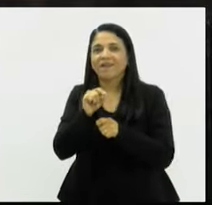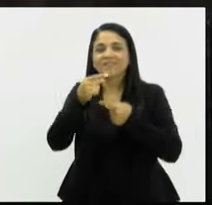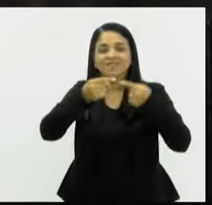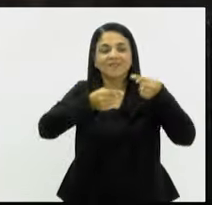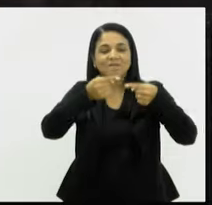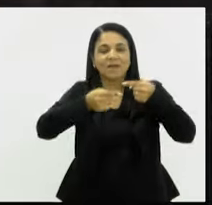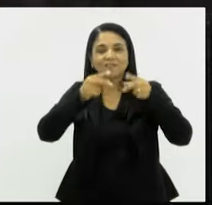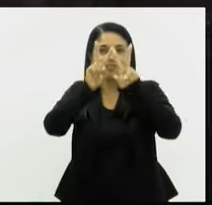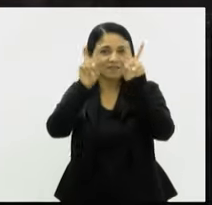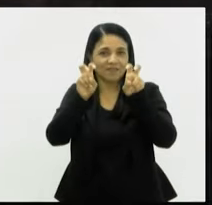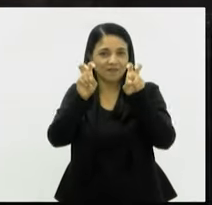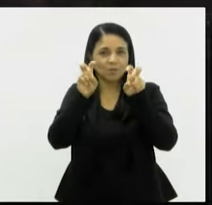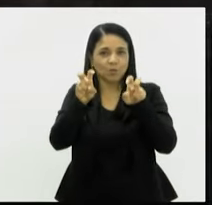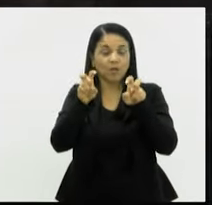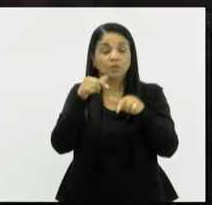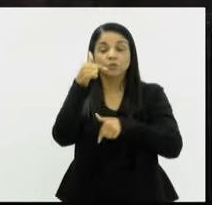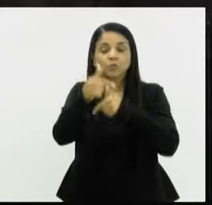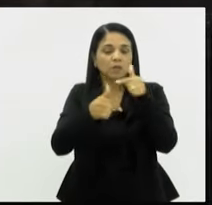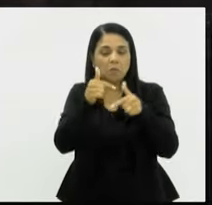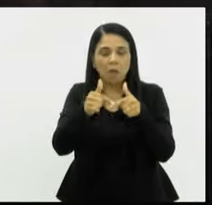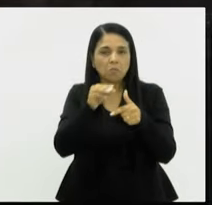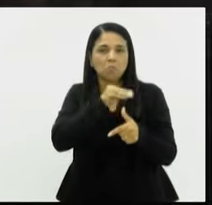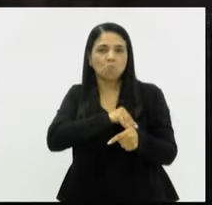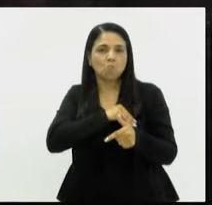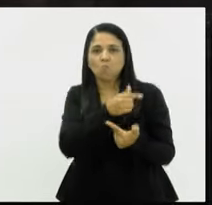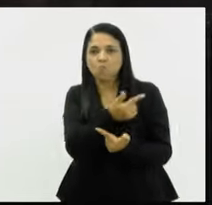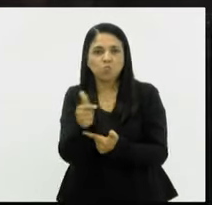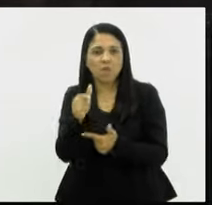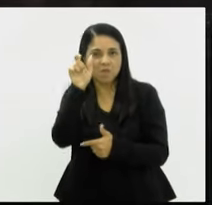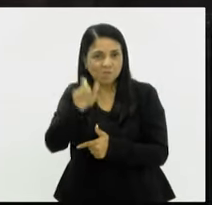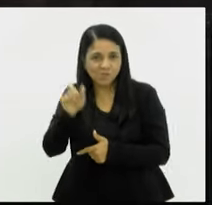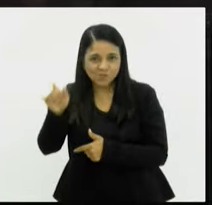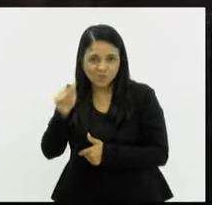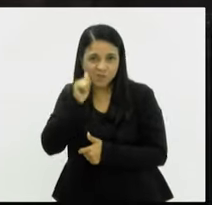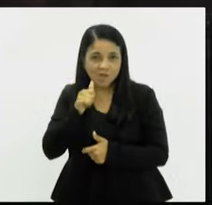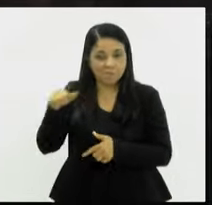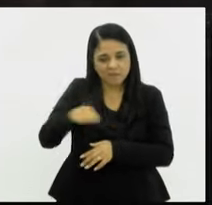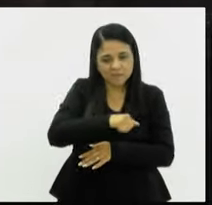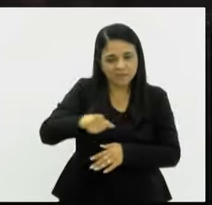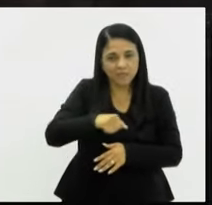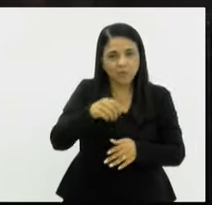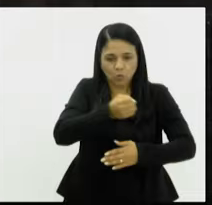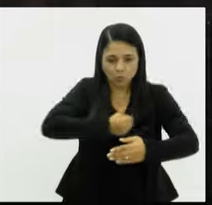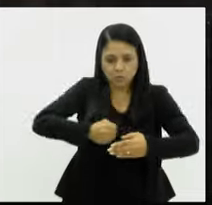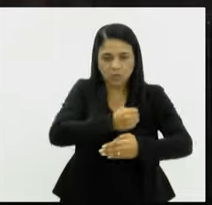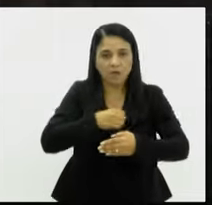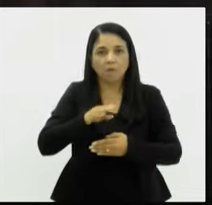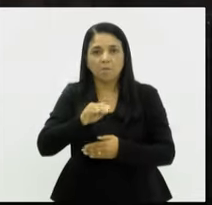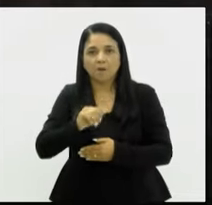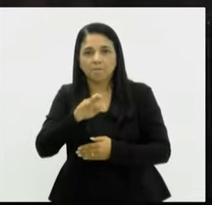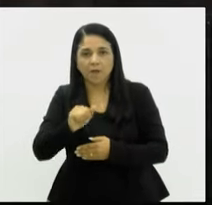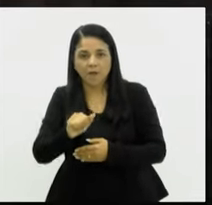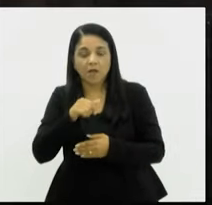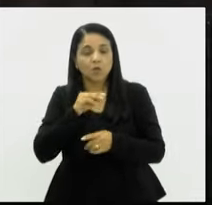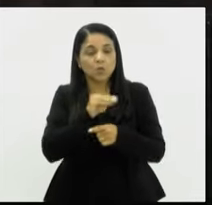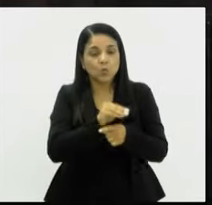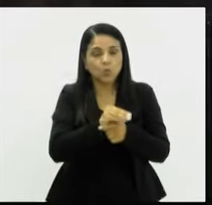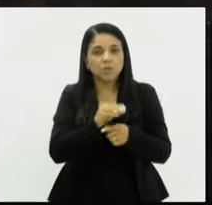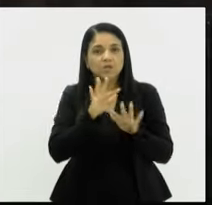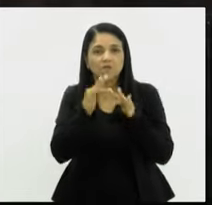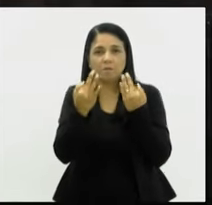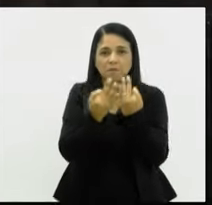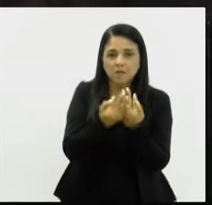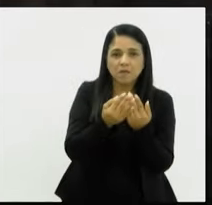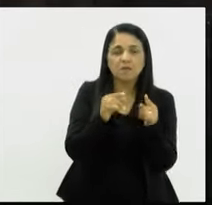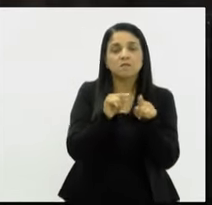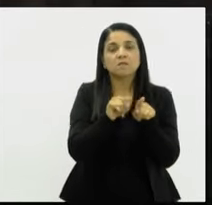debate sobre o trabalho não remunerado das nossas mulheres, que são passadeiras, cozinheiras, babás, que cuidam de suas famílias e